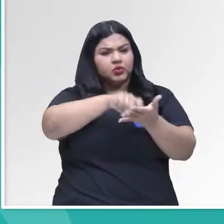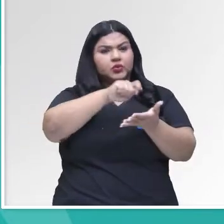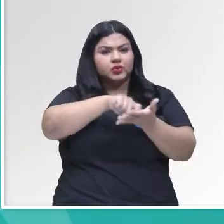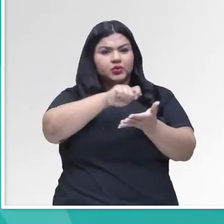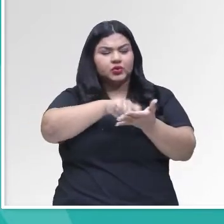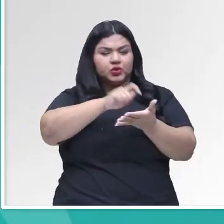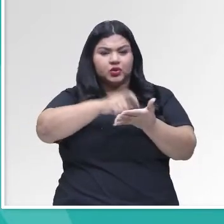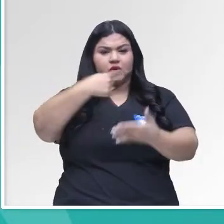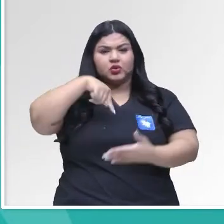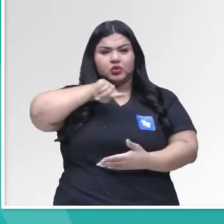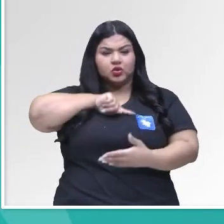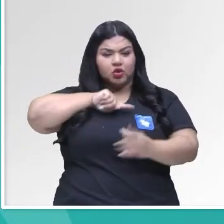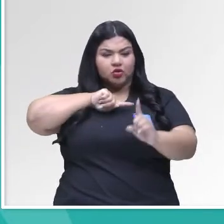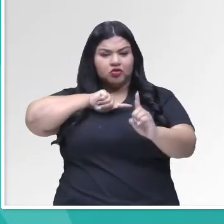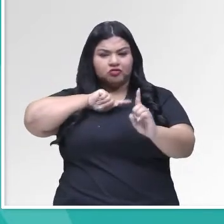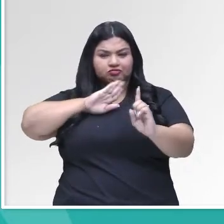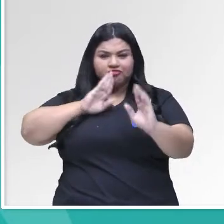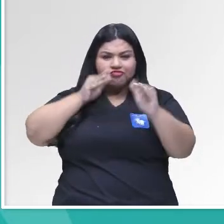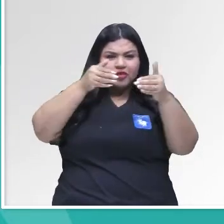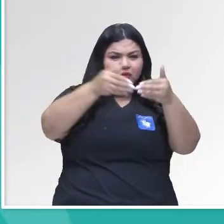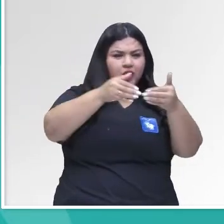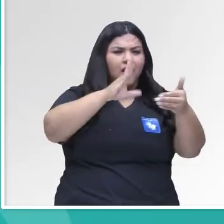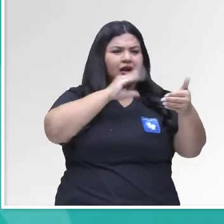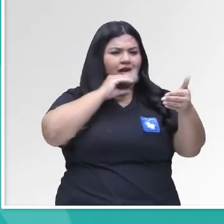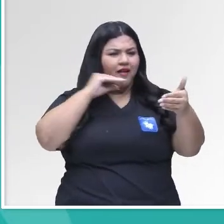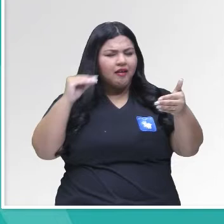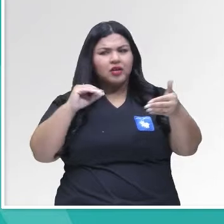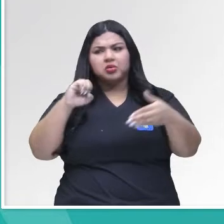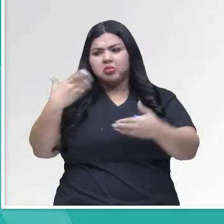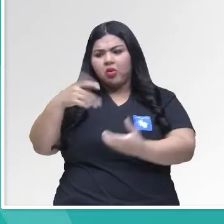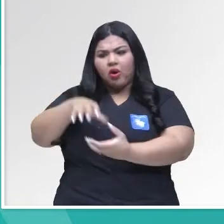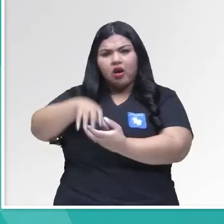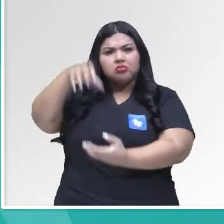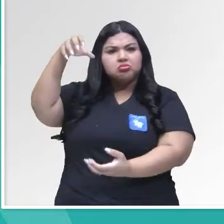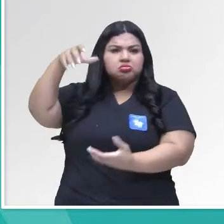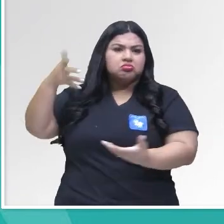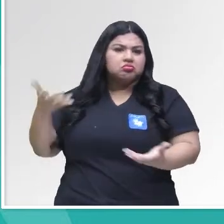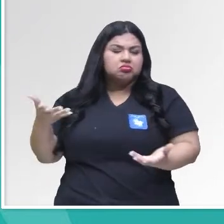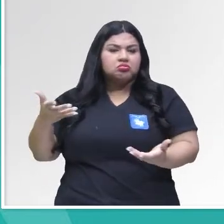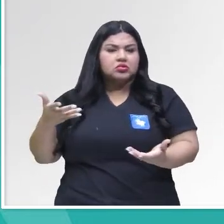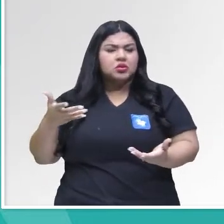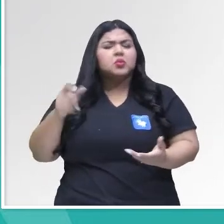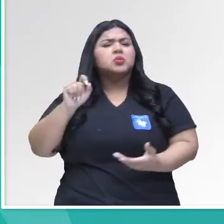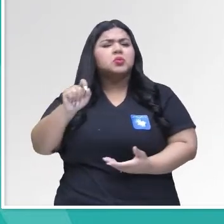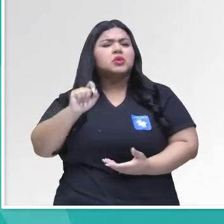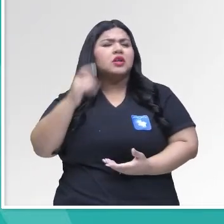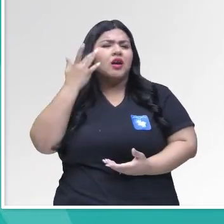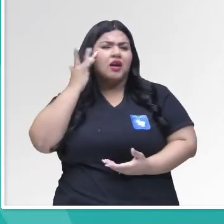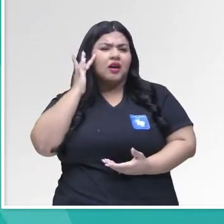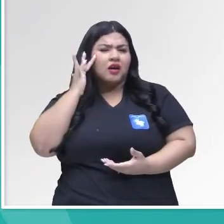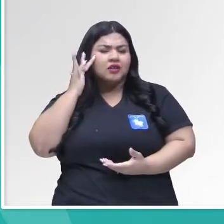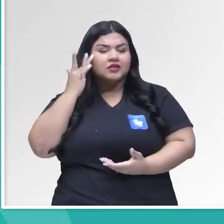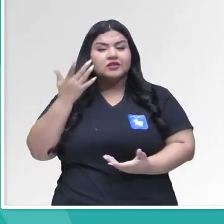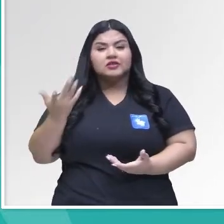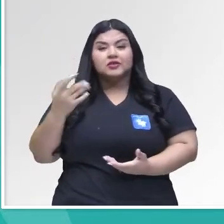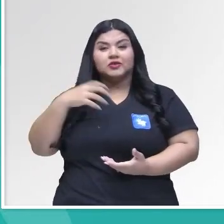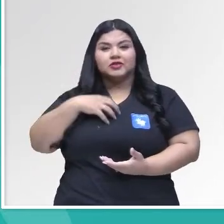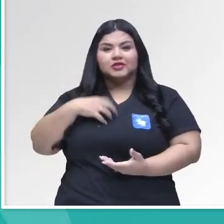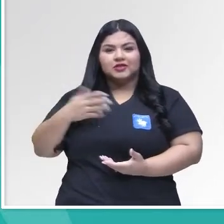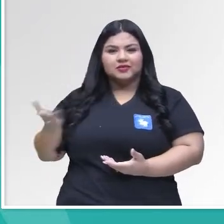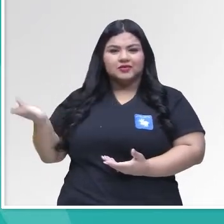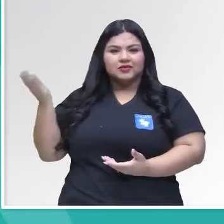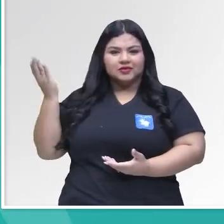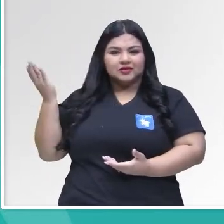o nosso público-alvo aí é uma criança, adultos, o que você acha aí? Olha que interessante também, a forma como